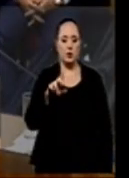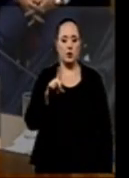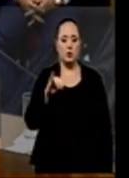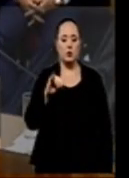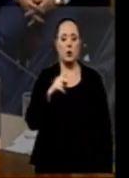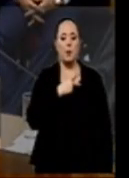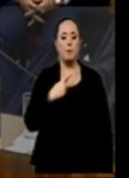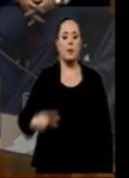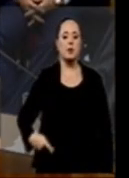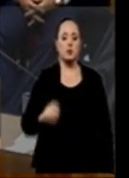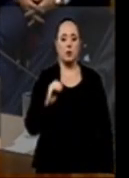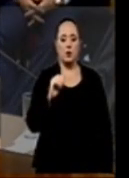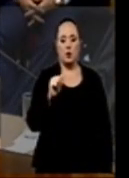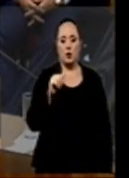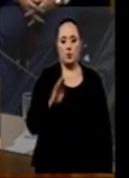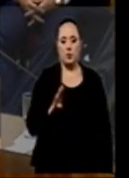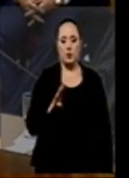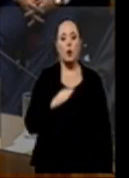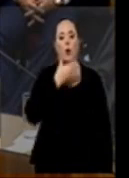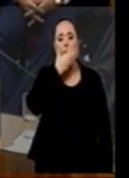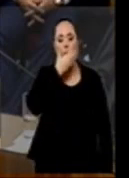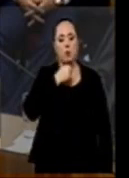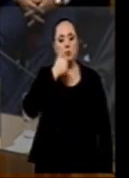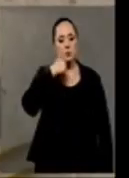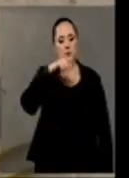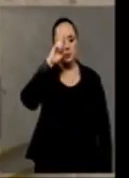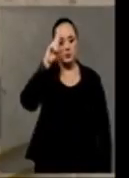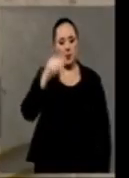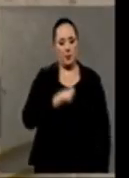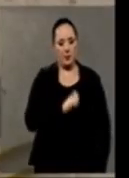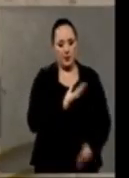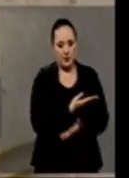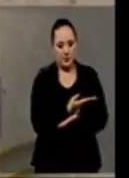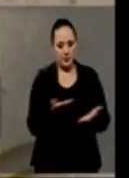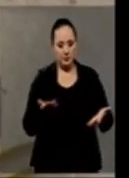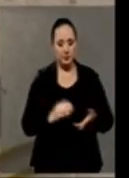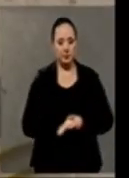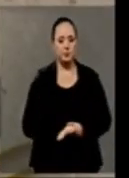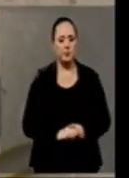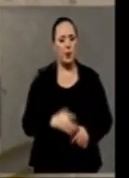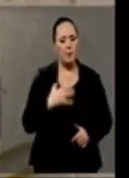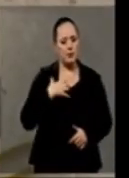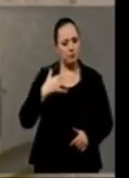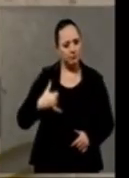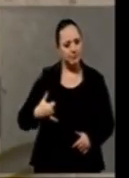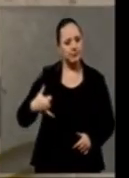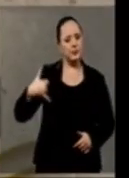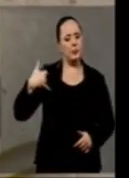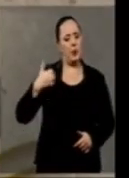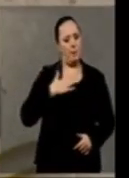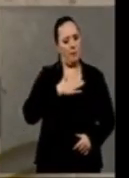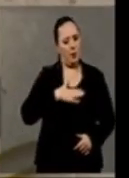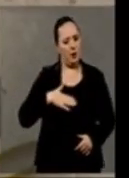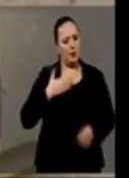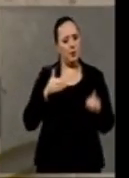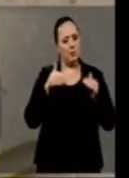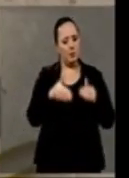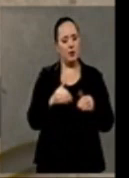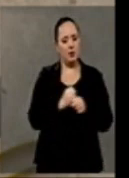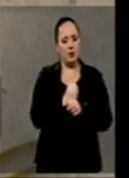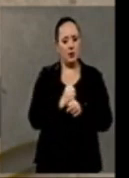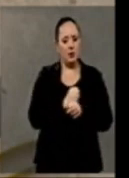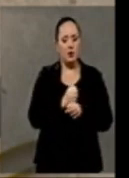federal da oab senhoras e senhores sinto me extremamente honrado em participar da abertura do ano